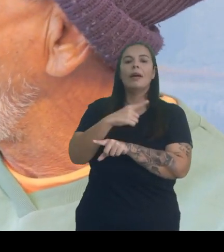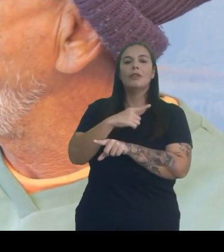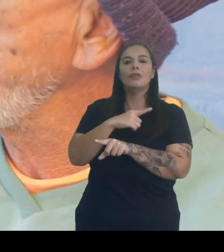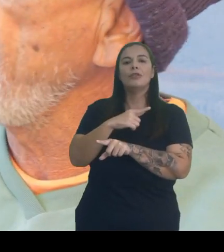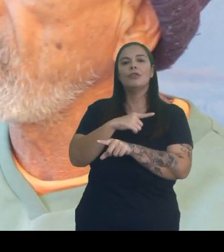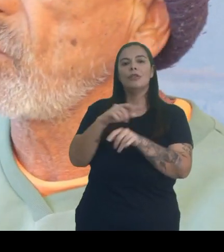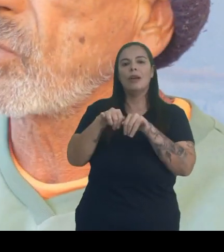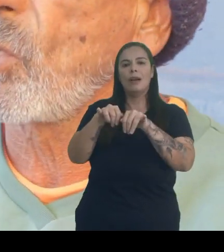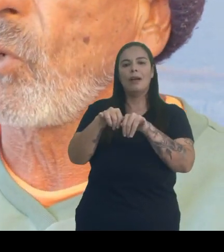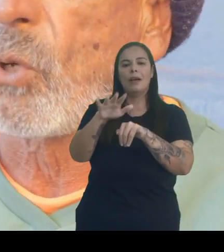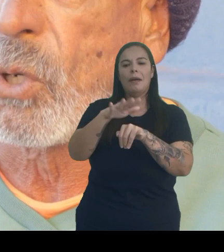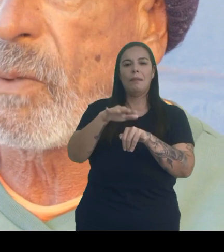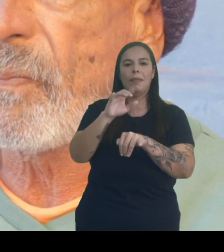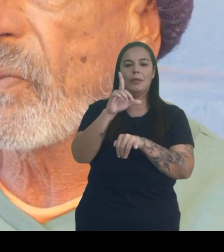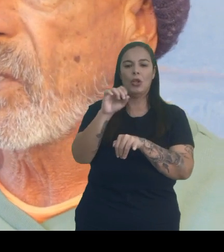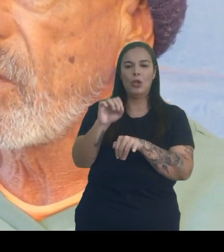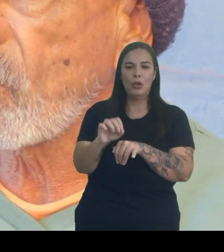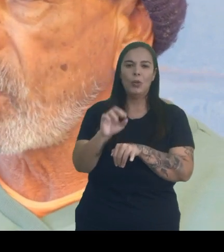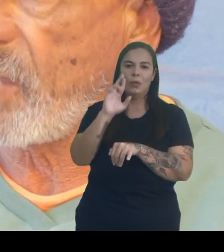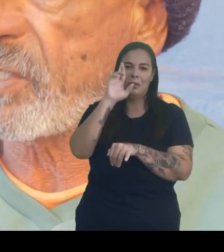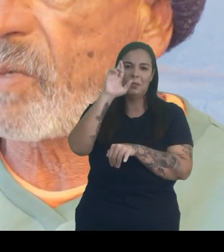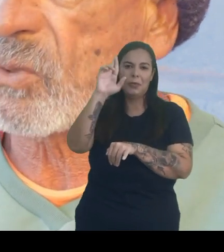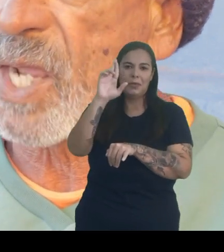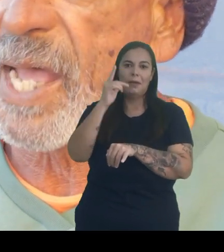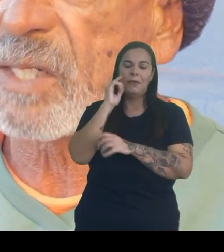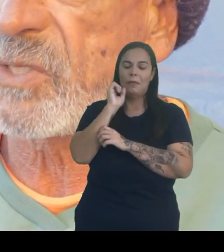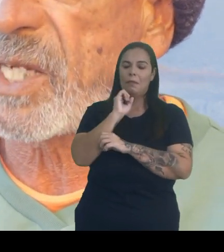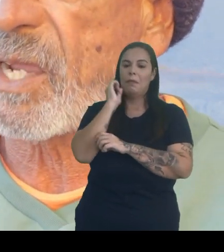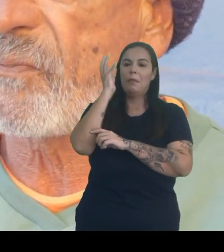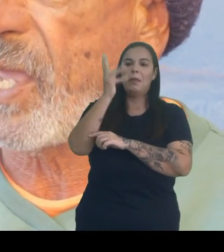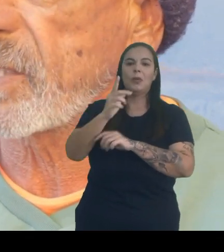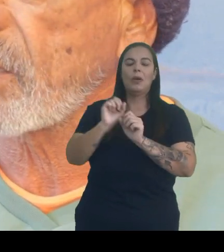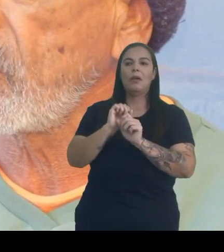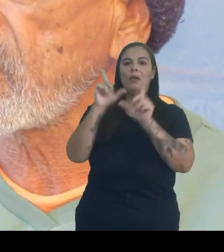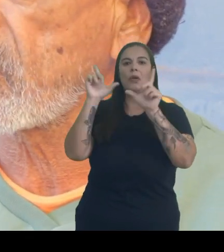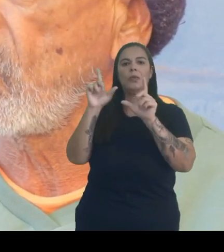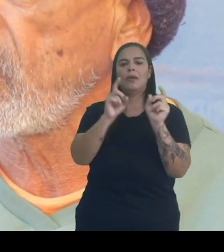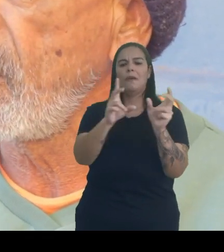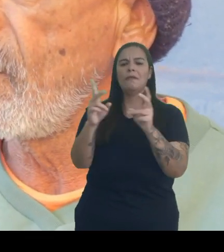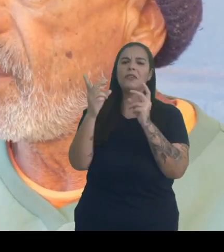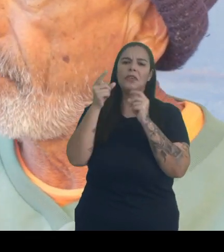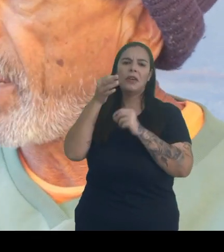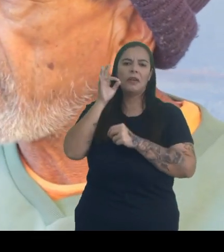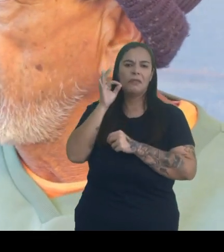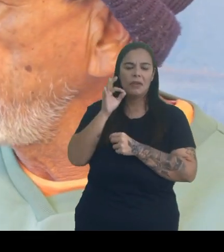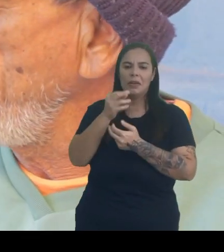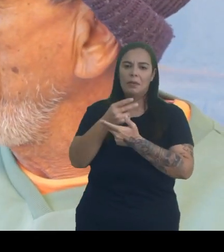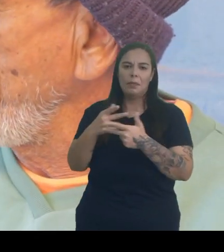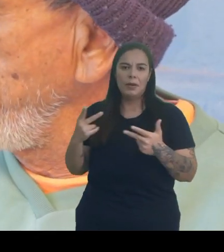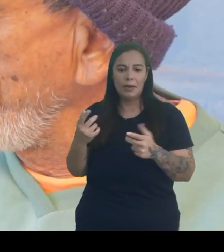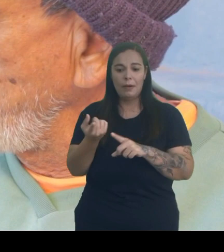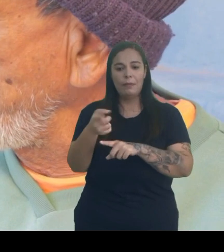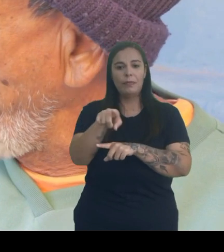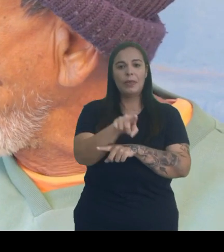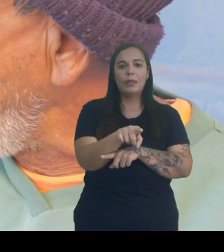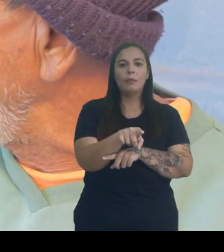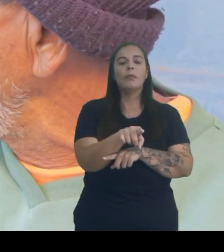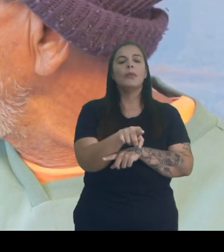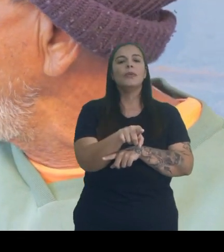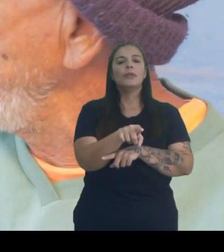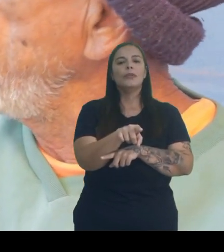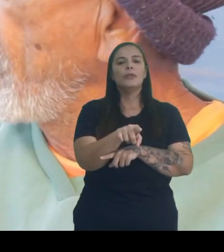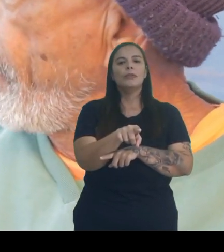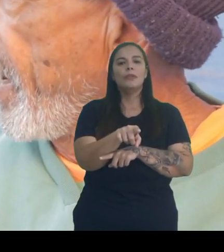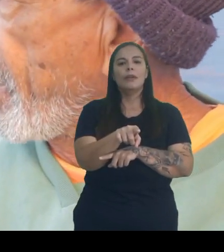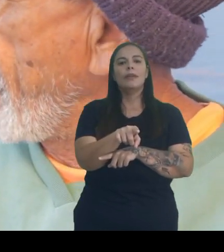tinha o armazém do Seu Lô, acordava de madrugada, vendia café, essa coisa toda. Para aqui, depois para cá,